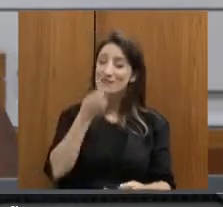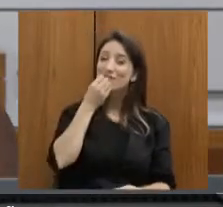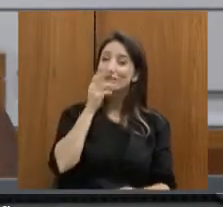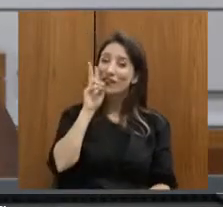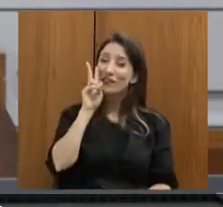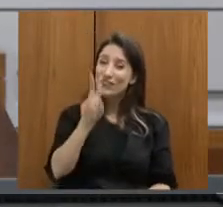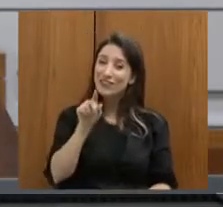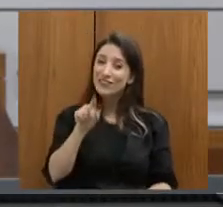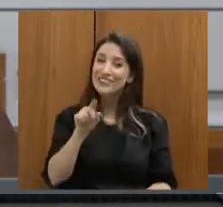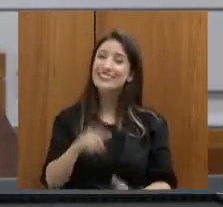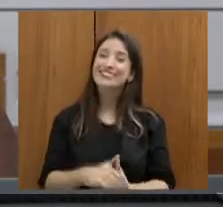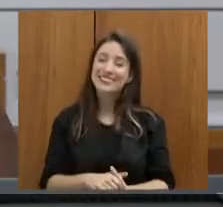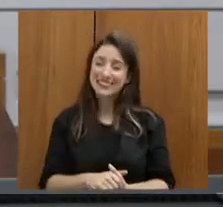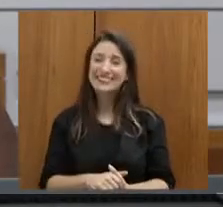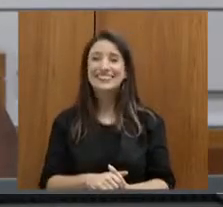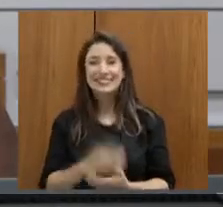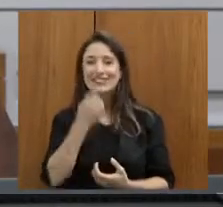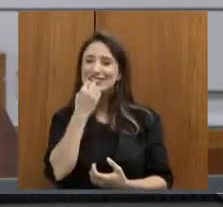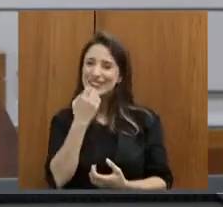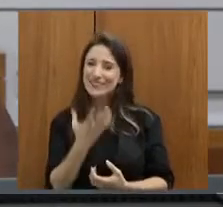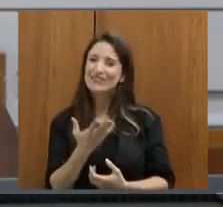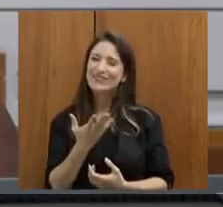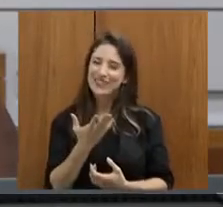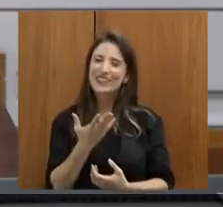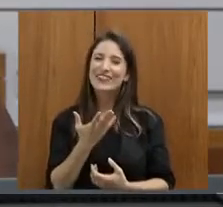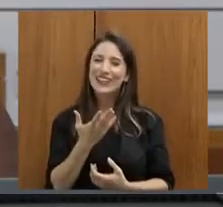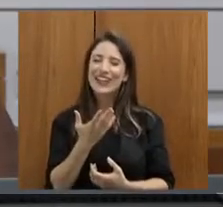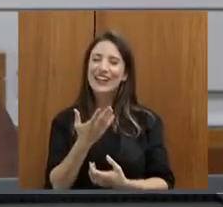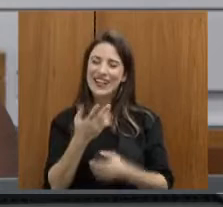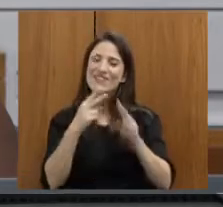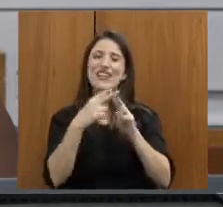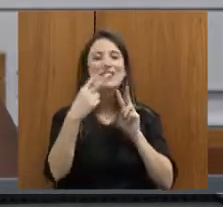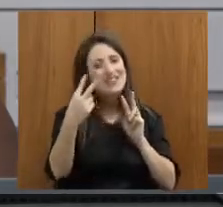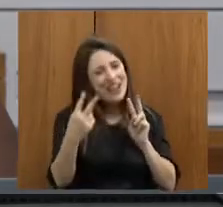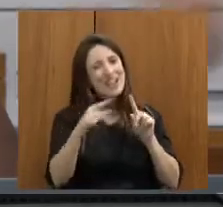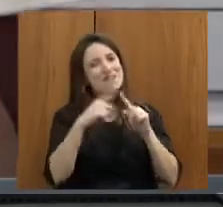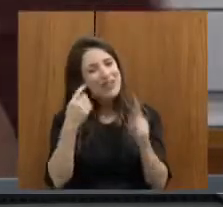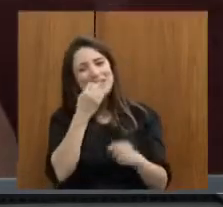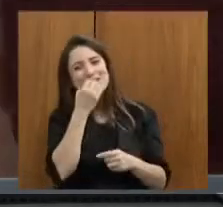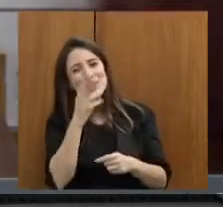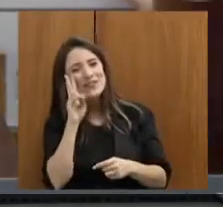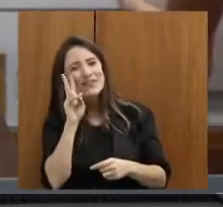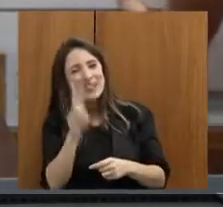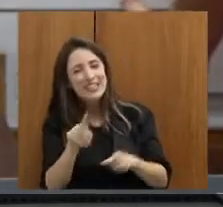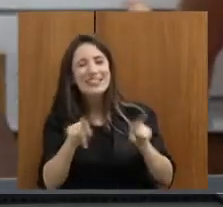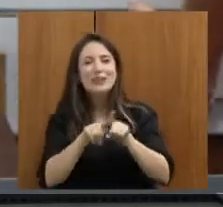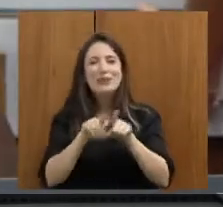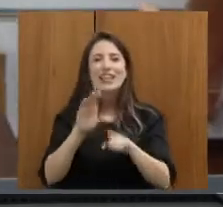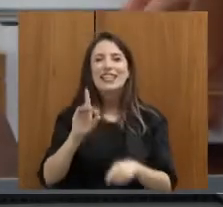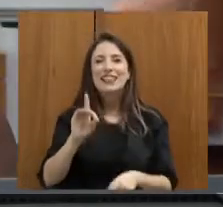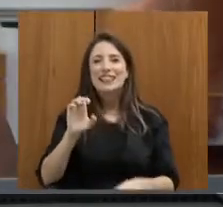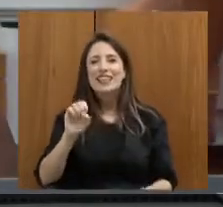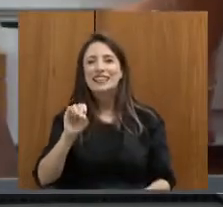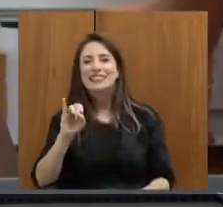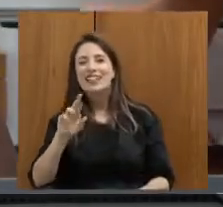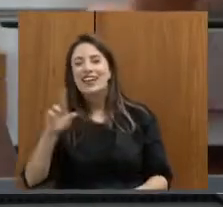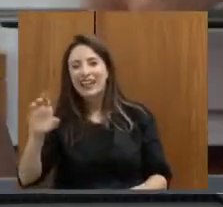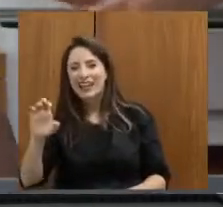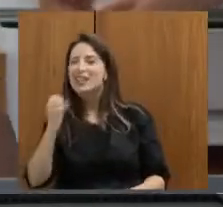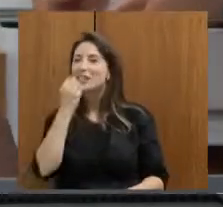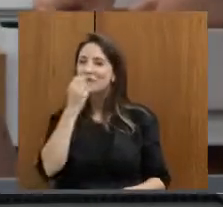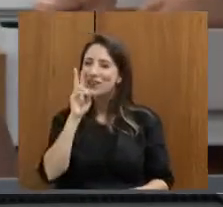se você receberá lugar mas deve estar muito bom revê-la nem que seja virtualmente e Desirée muito bom revelar também nem que seja